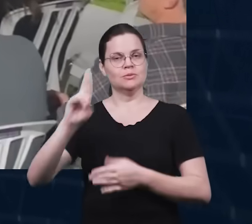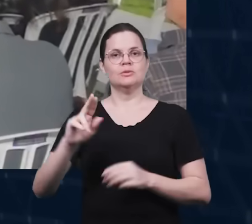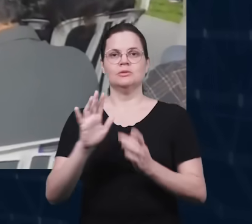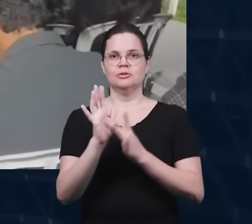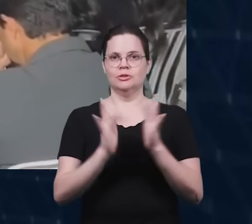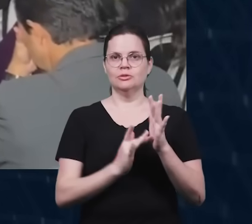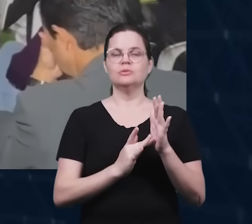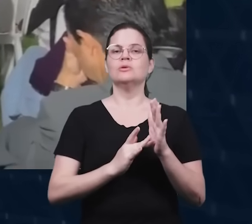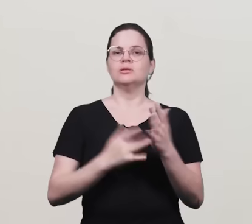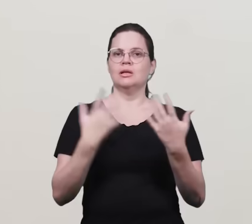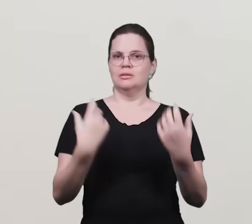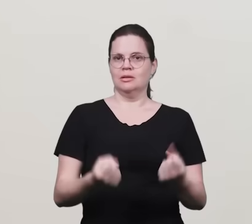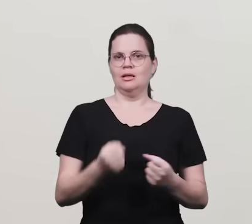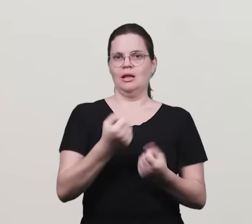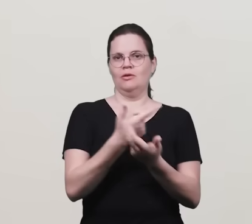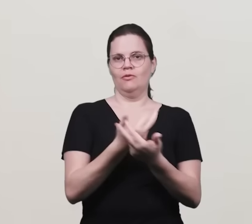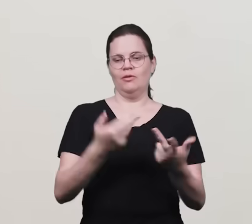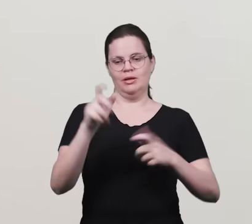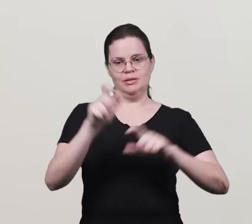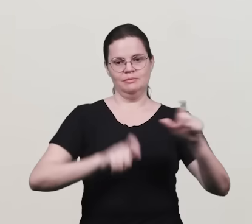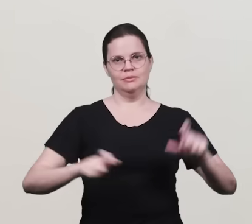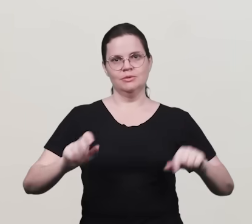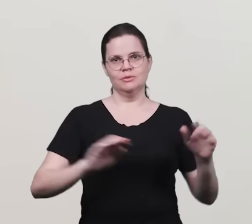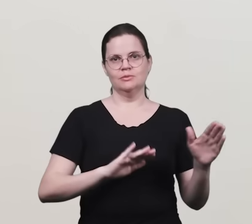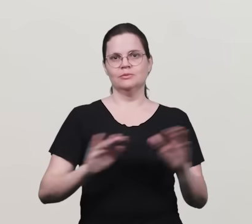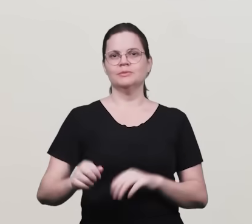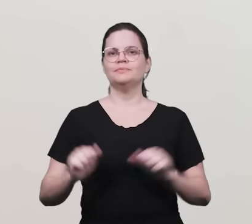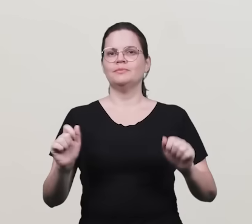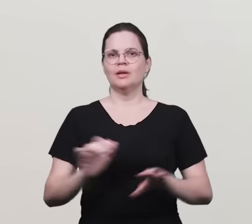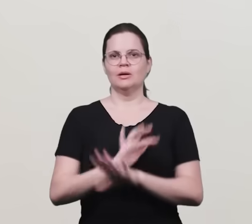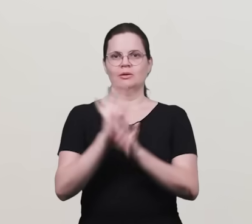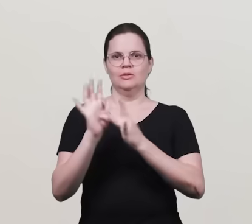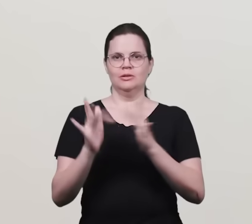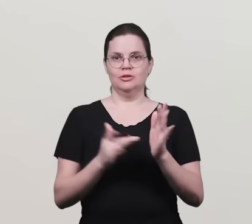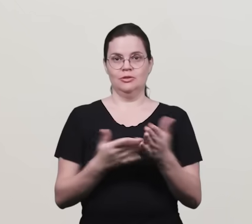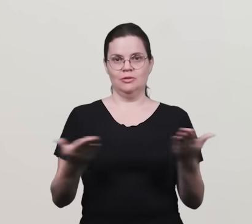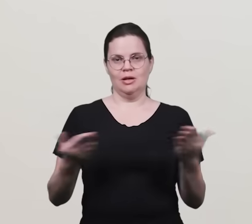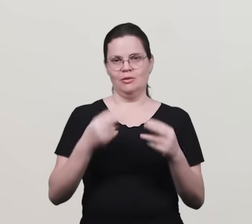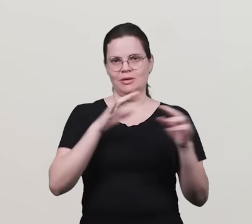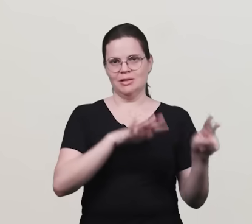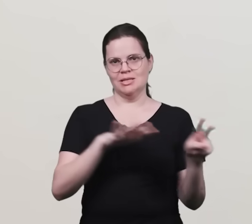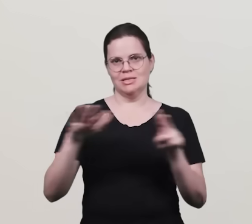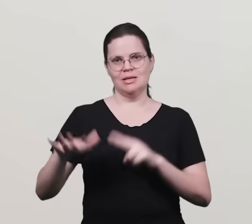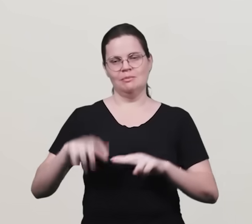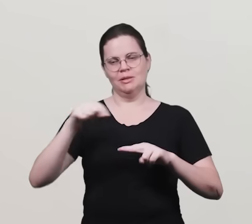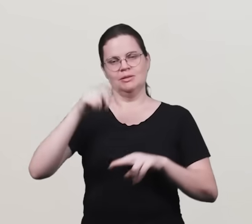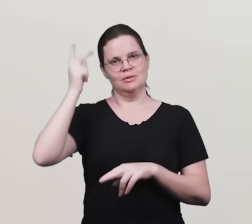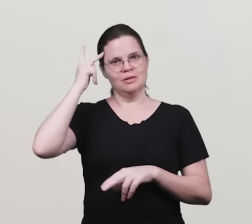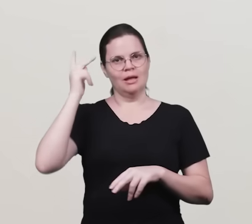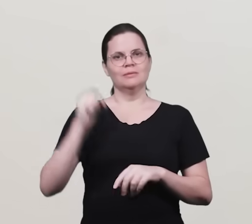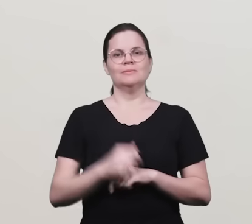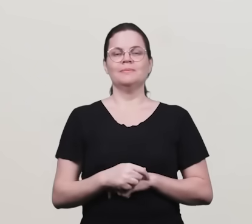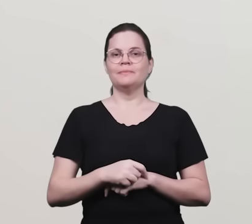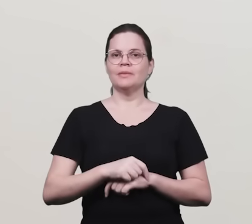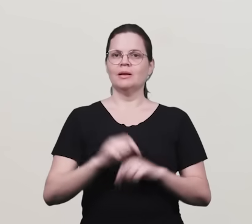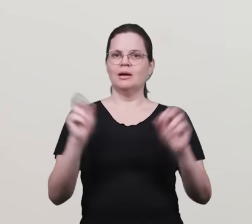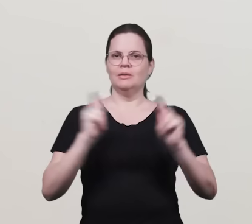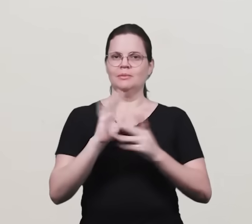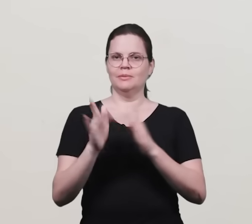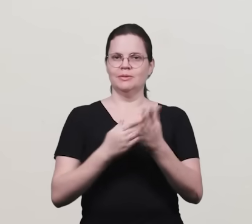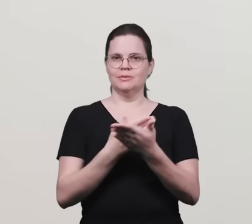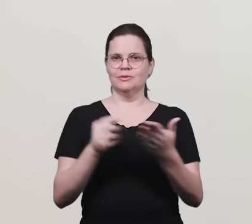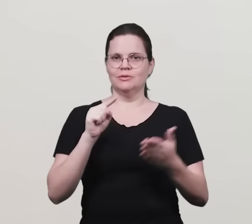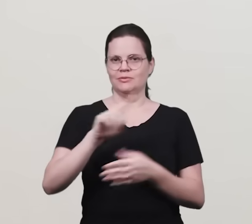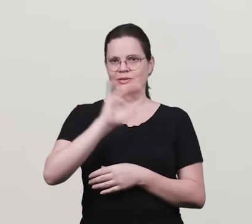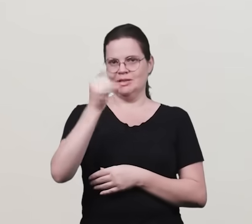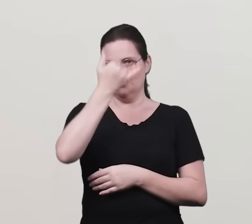vidas. Glória a Deus. Glória a Jesus, que bênção foi o estado de São Paulo nessa semana. E nós ficamos por aqui. A todos, a paz do Senhor